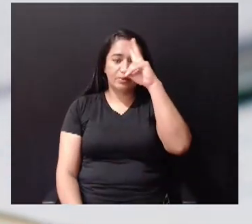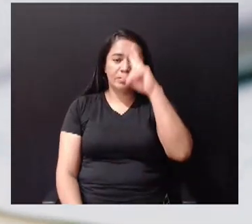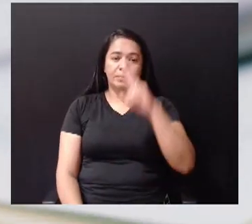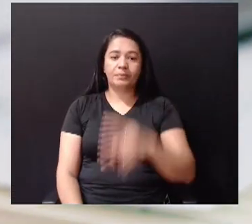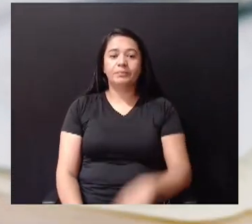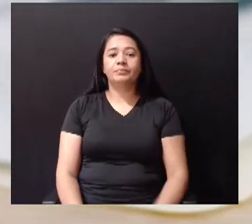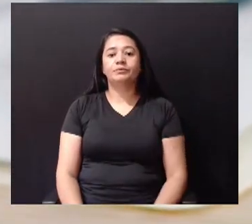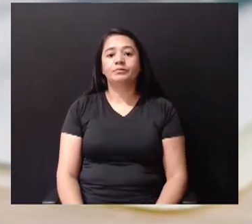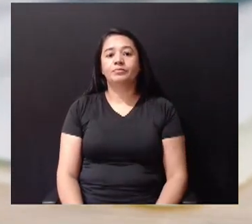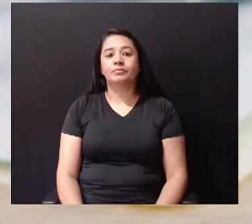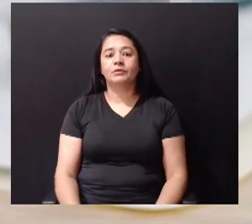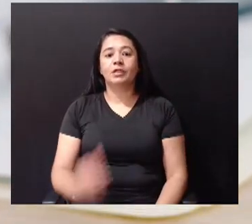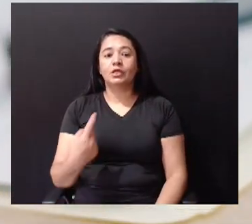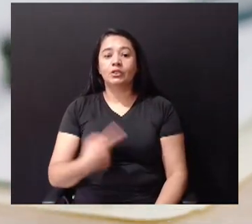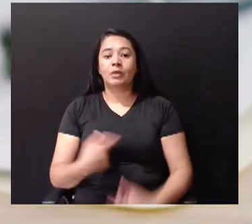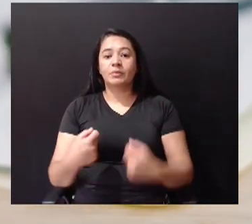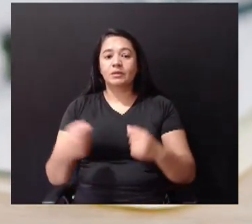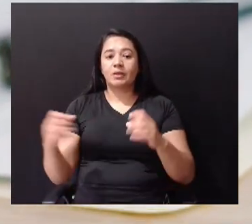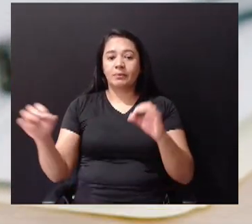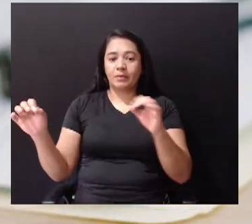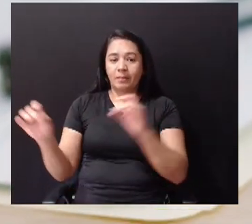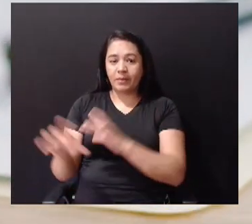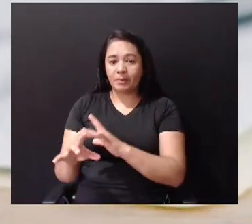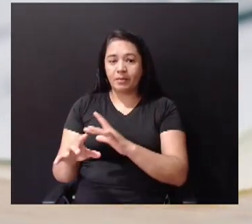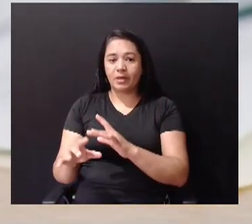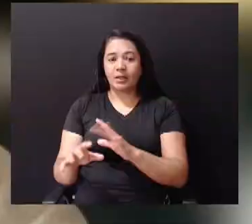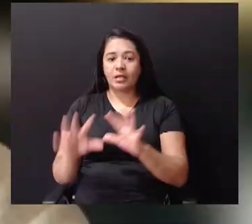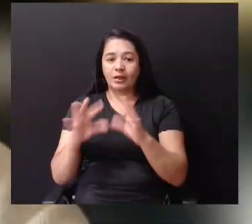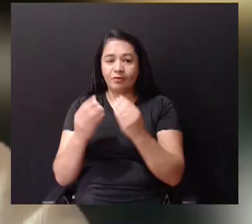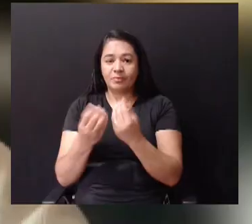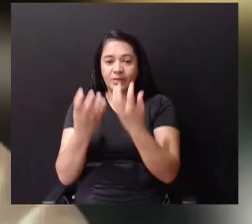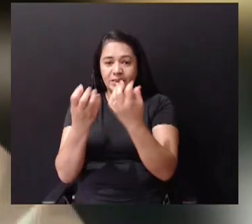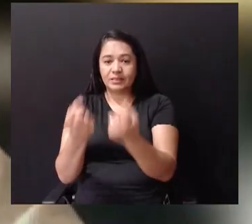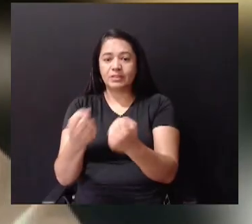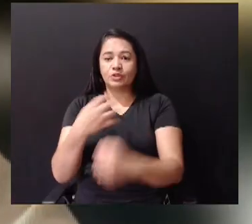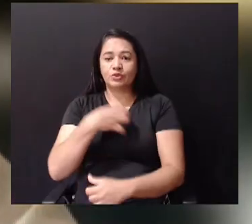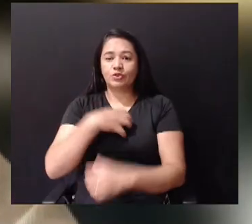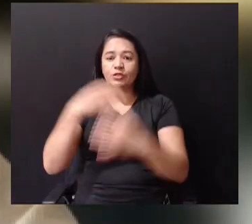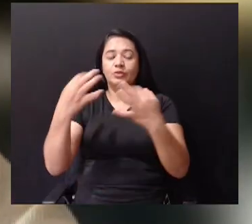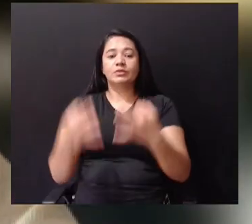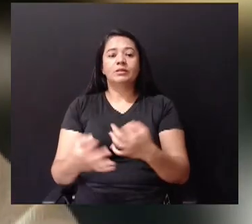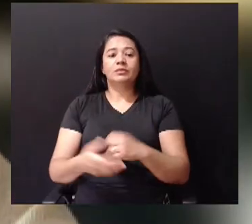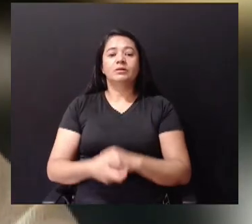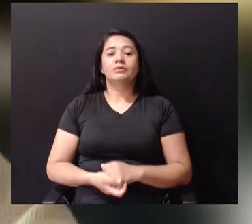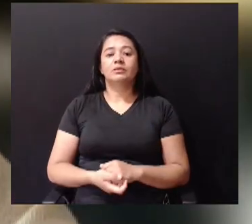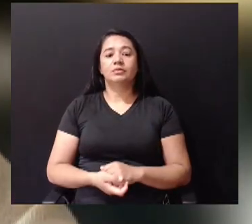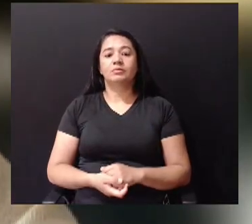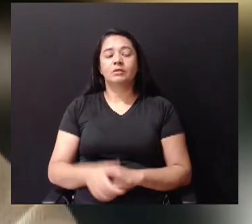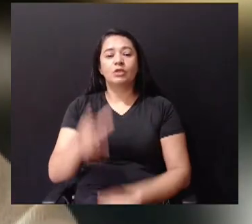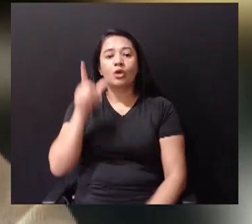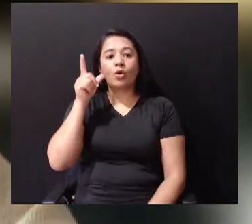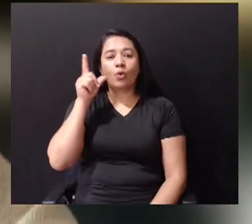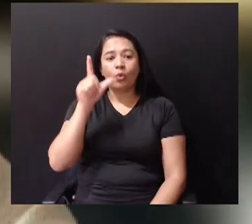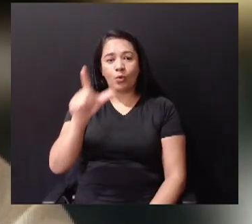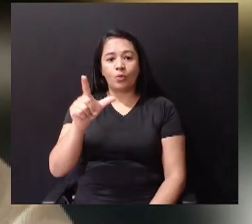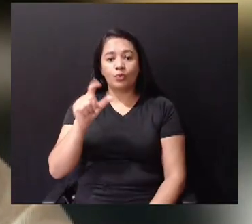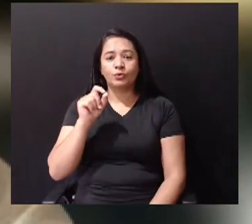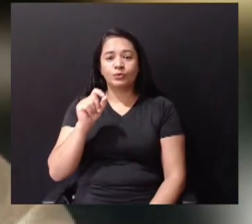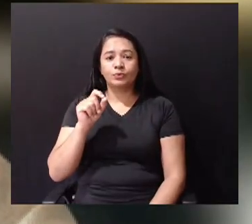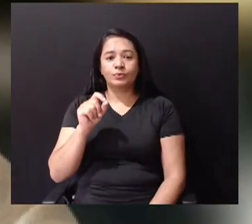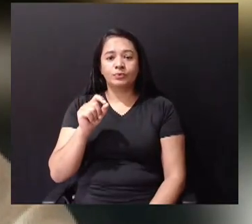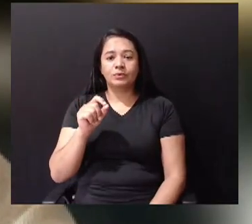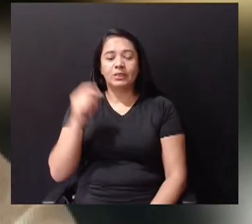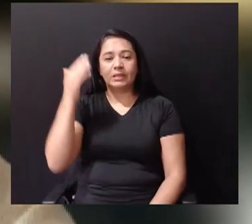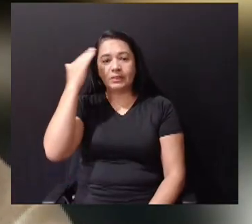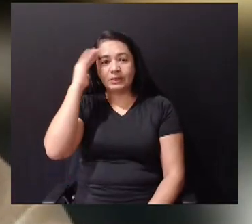para receber esses pais nesse momento, acolhê-los de forma correta, para que eles consigam entender a gravidade,